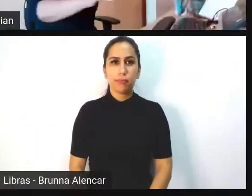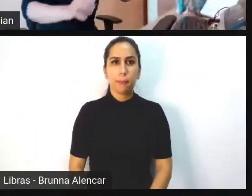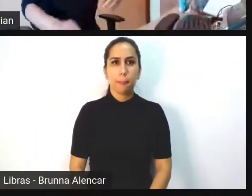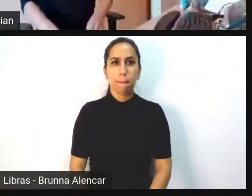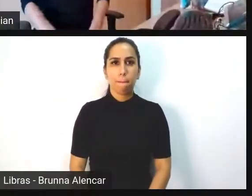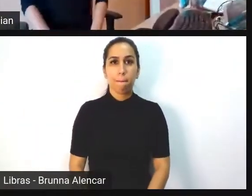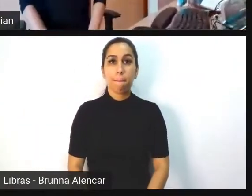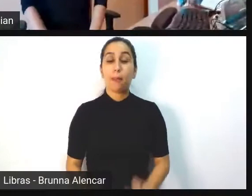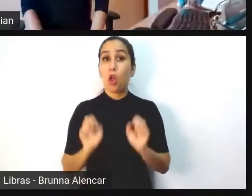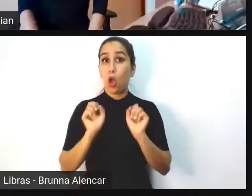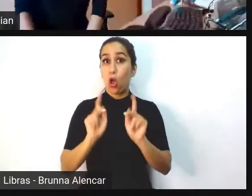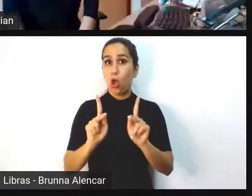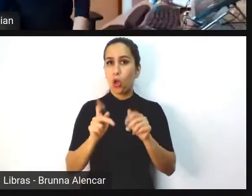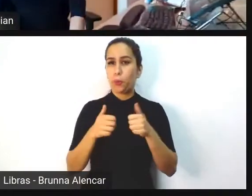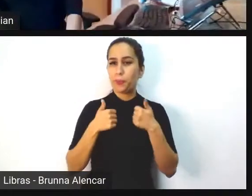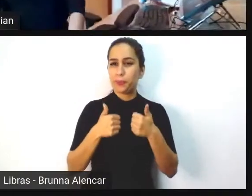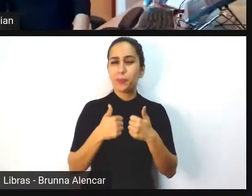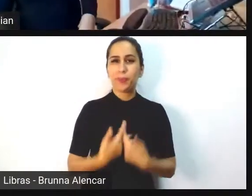Ok.